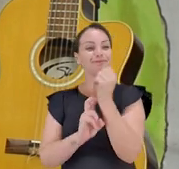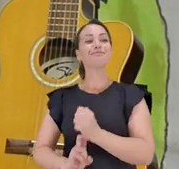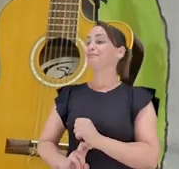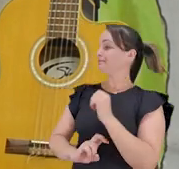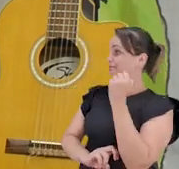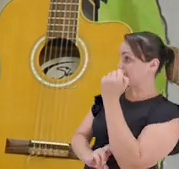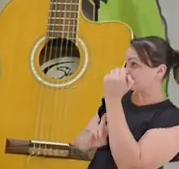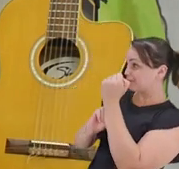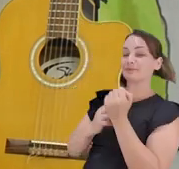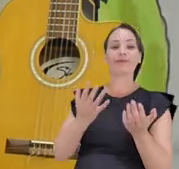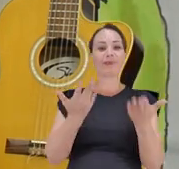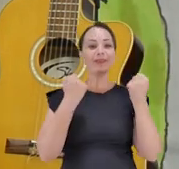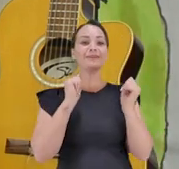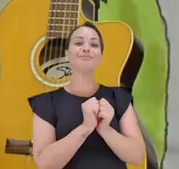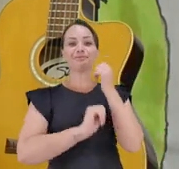vamos. Então, vamos.